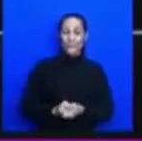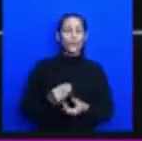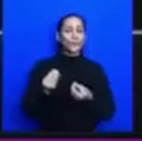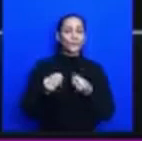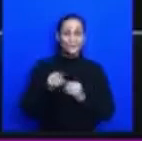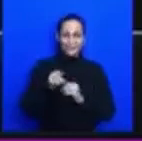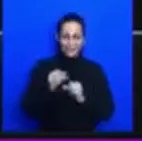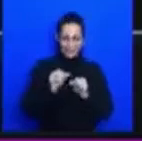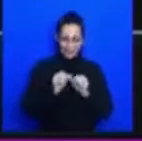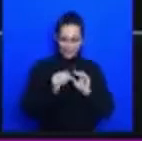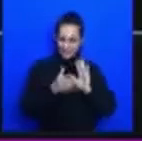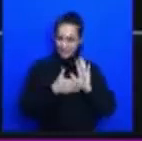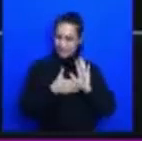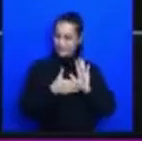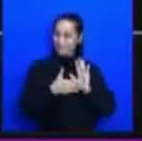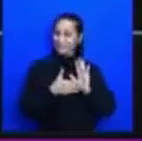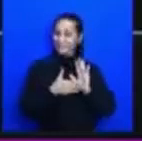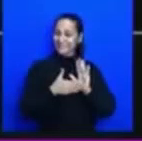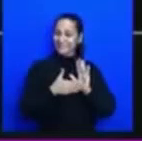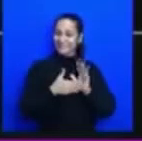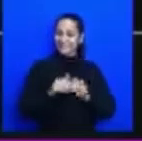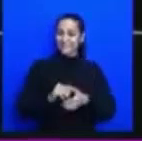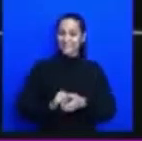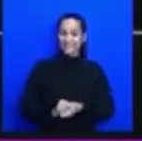Como tá indo aí a sua aposta?